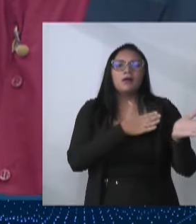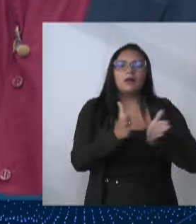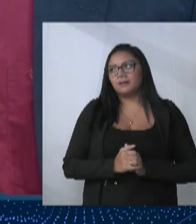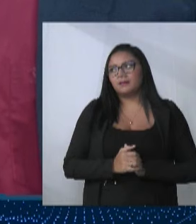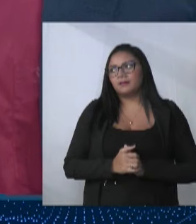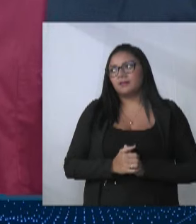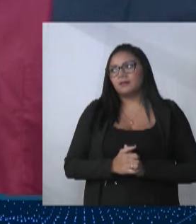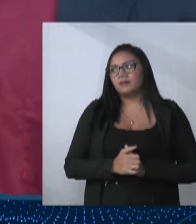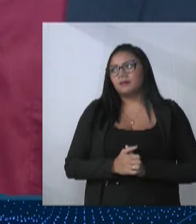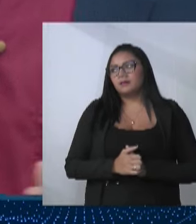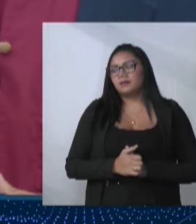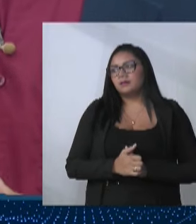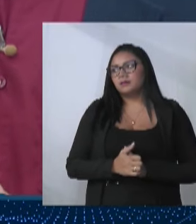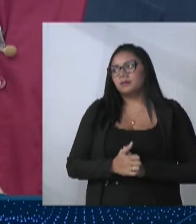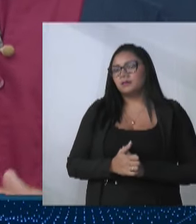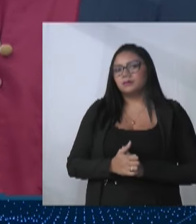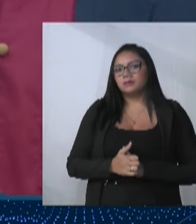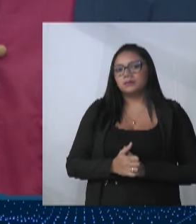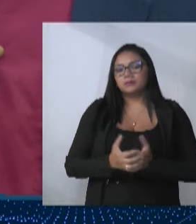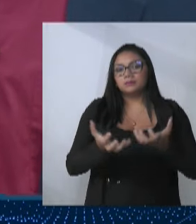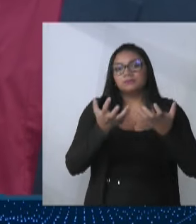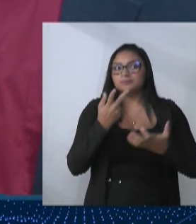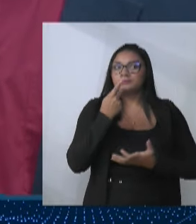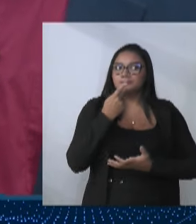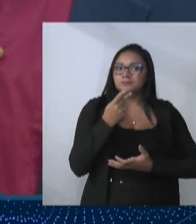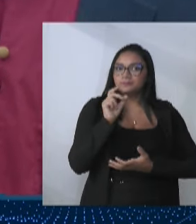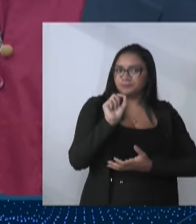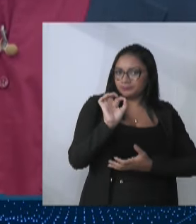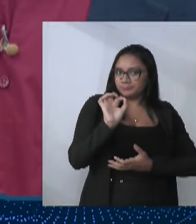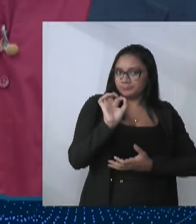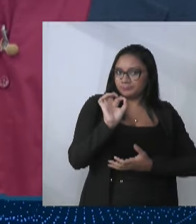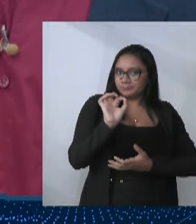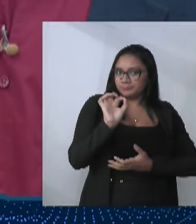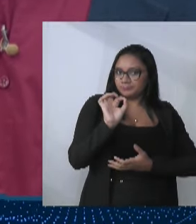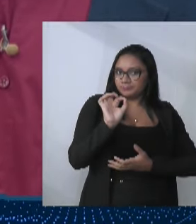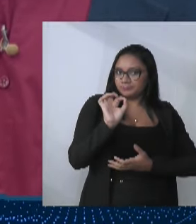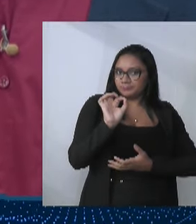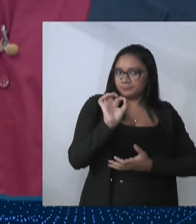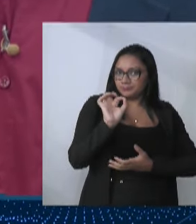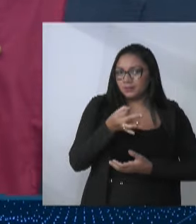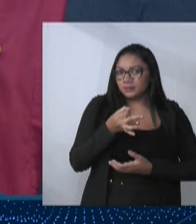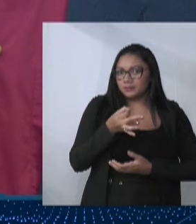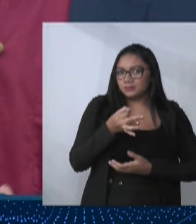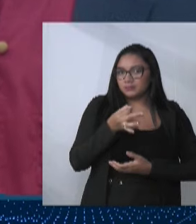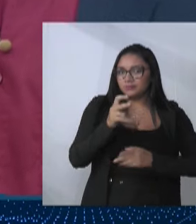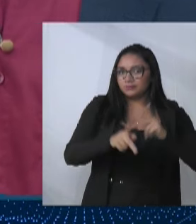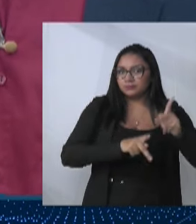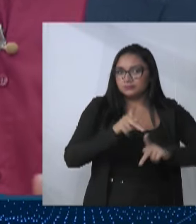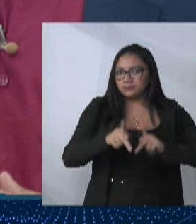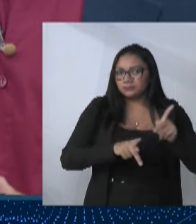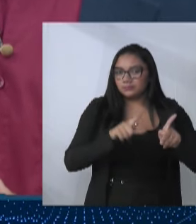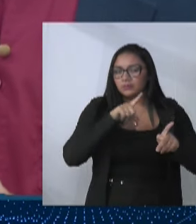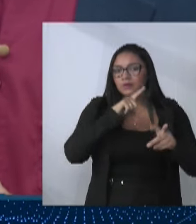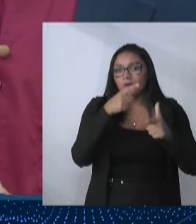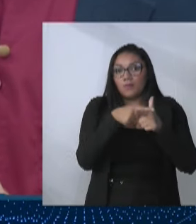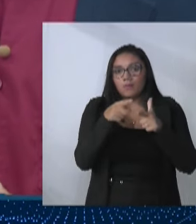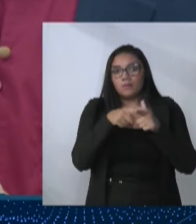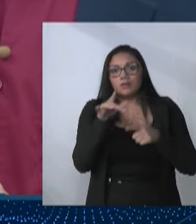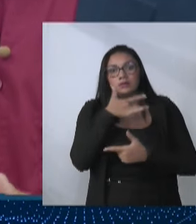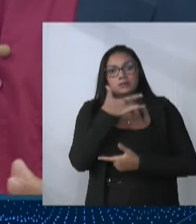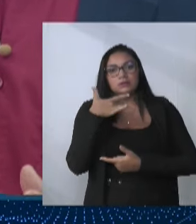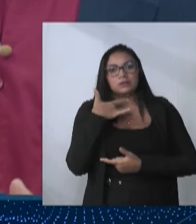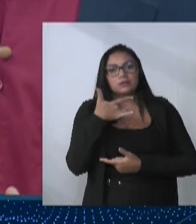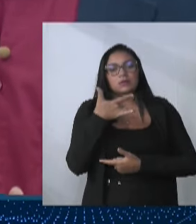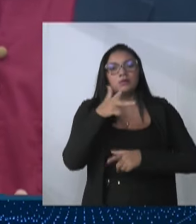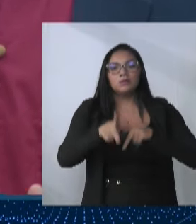Teresina. Eu quero dizer à opinião pública e ao prefeito de Teresina que o problema de saúde pública, doutor